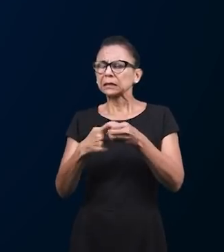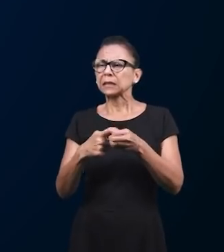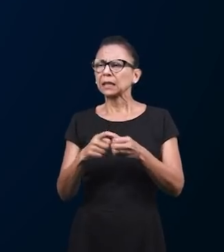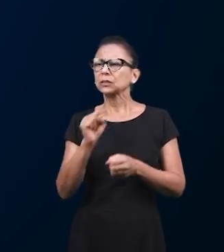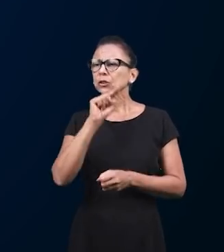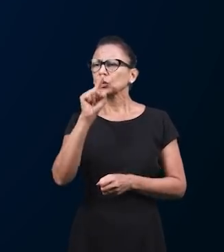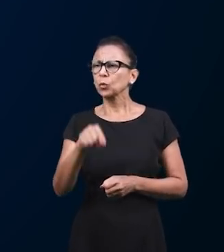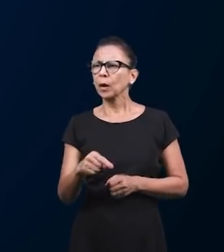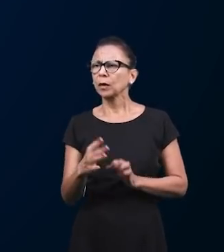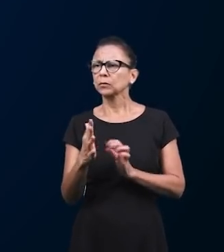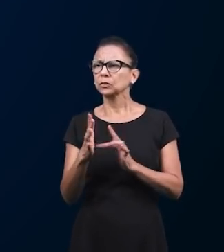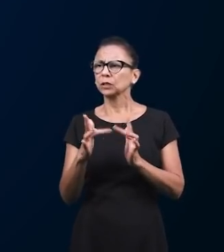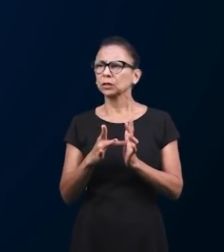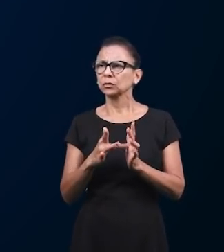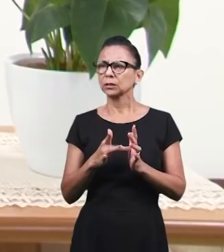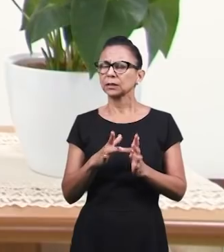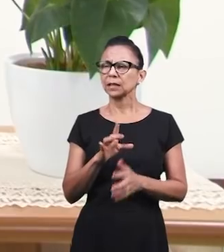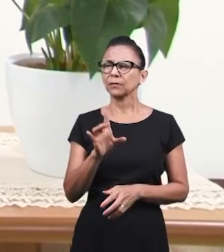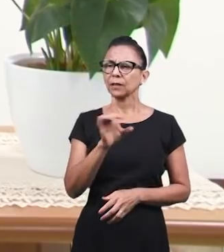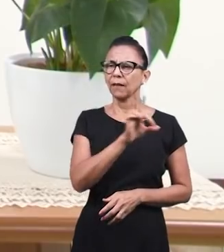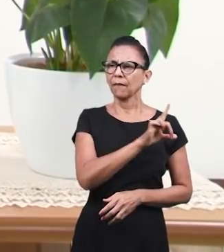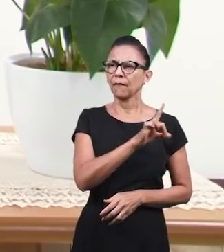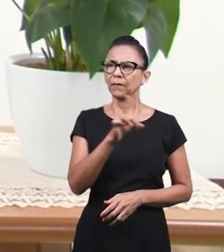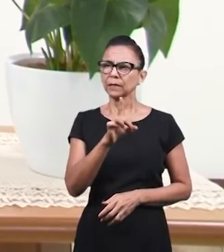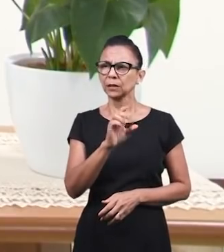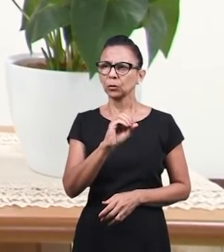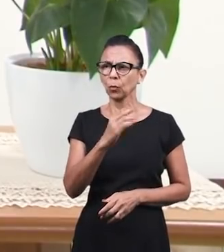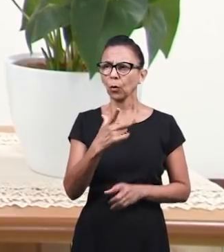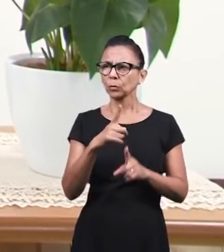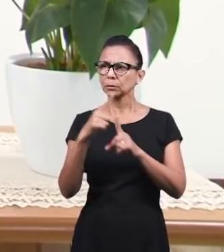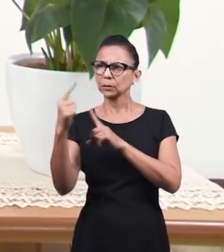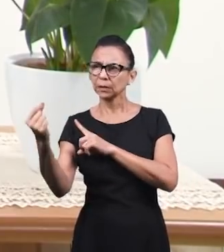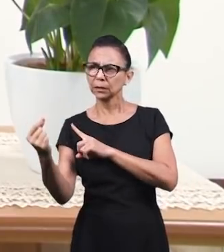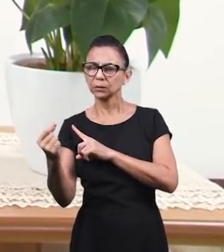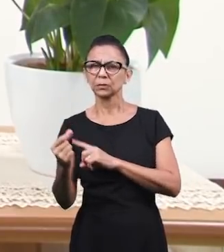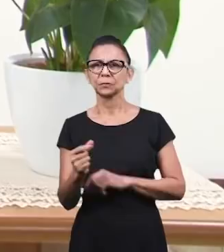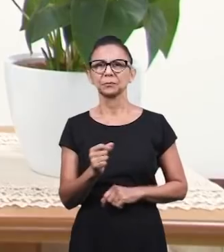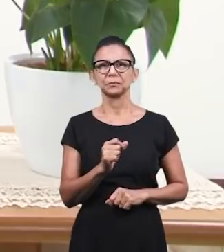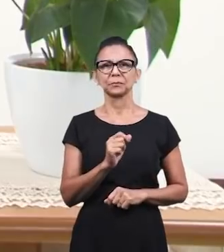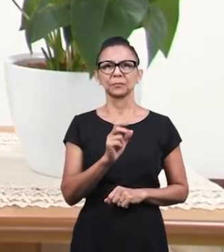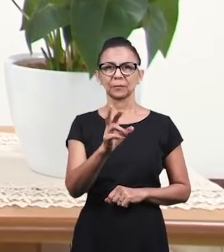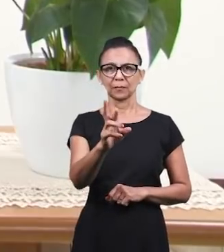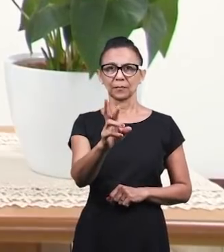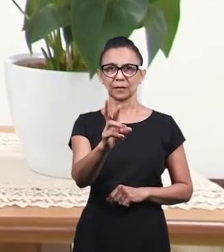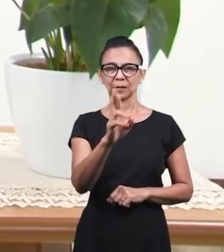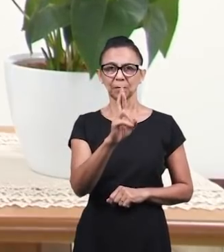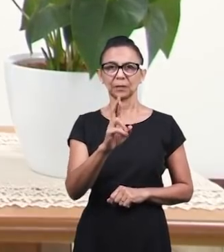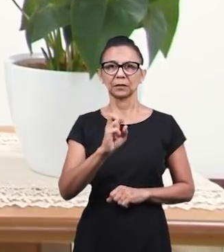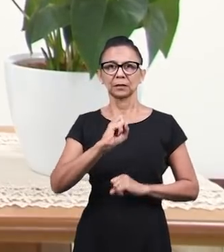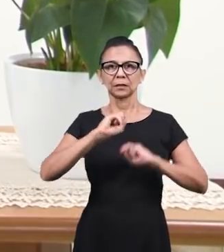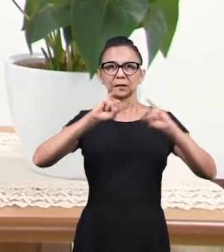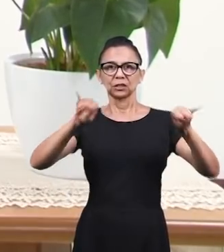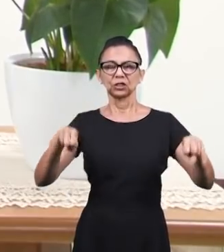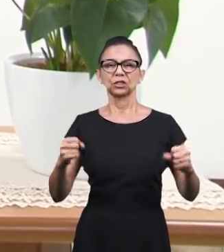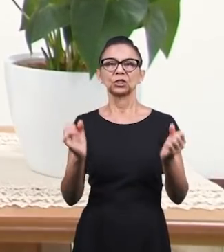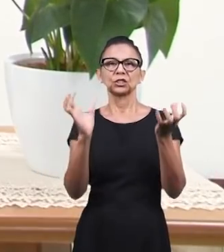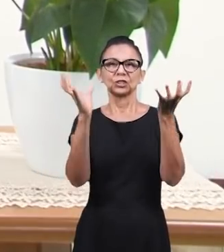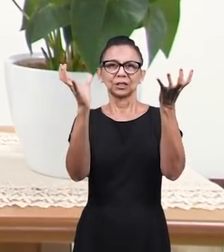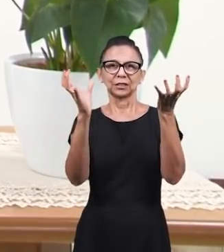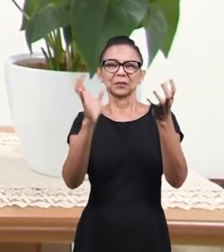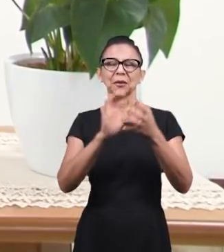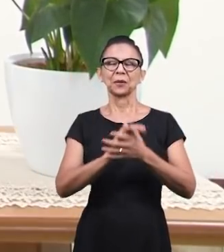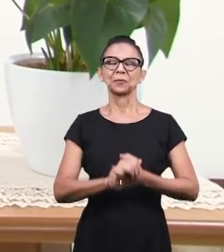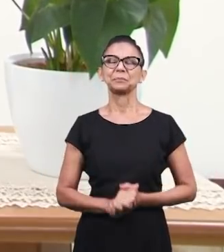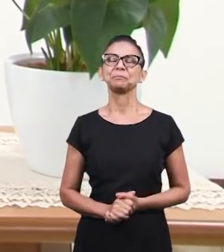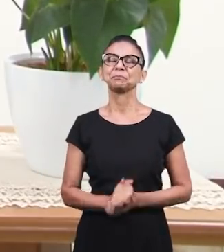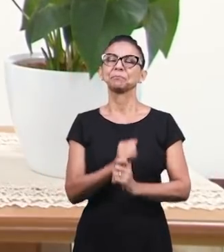saindo? Jericó. Muito bem, Ágata, muito boa a sua participação. Como é importante ter a participação de crianças como você.